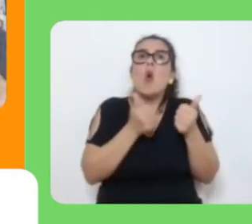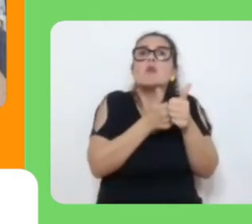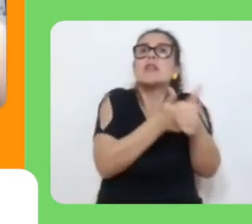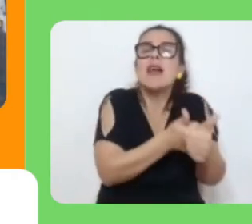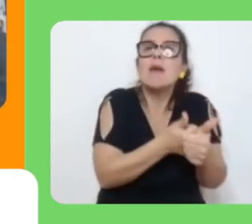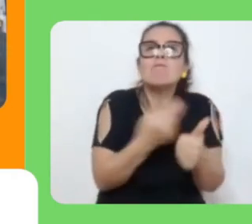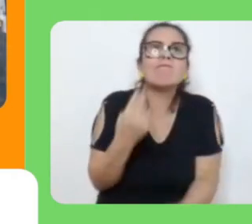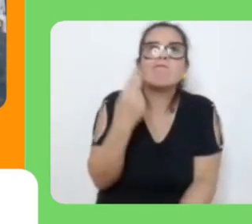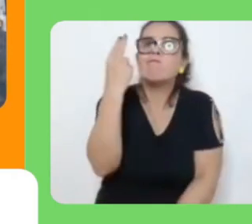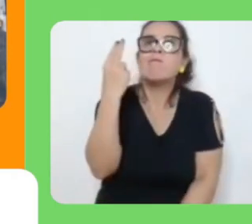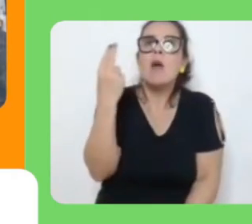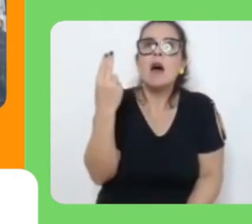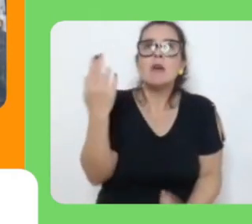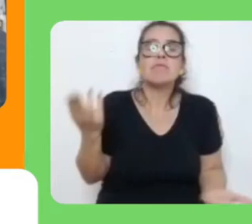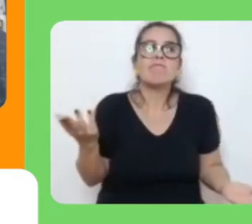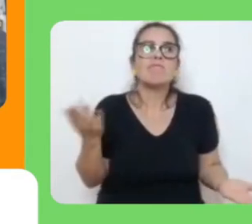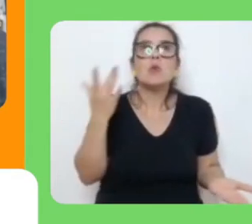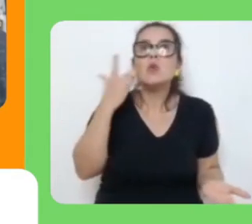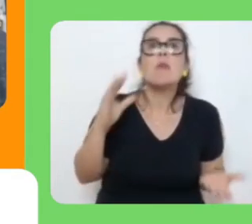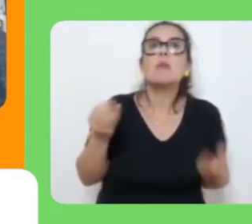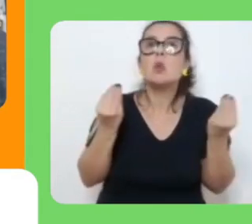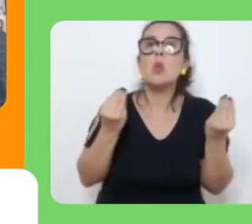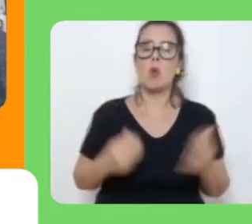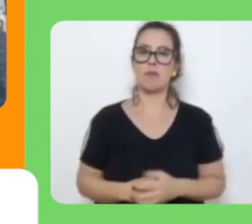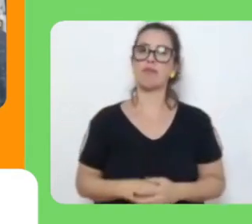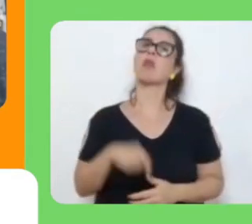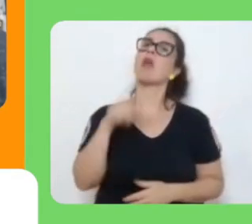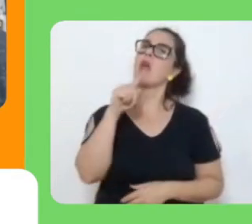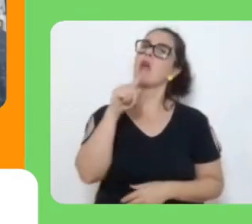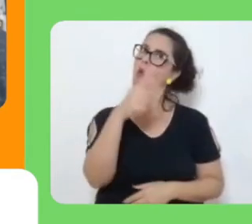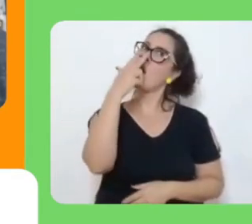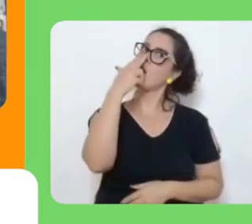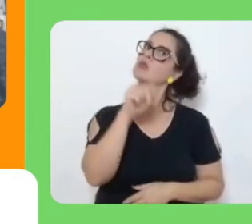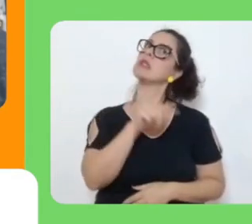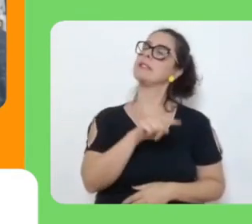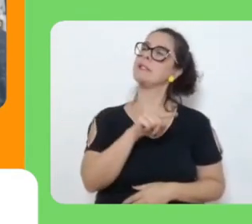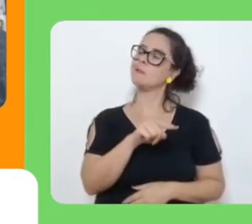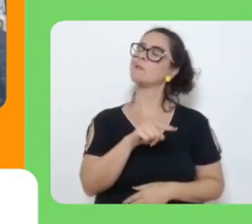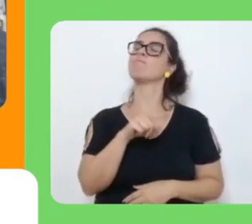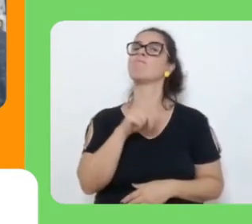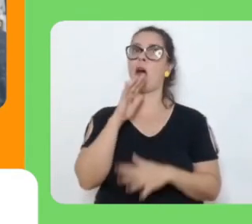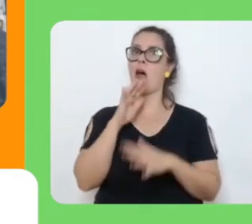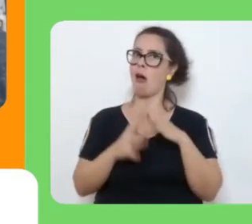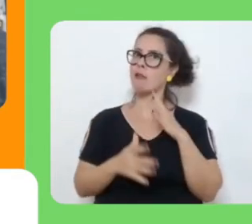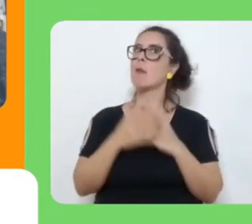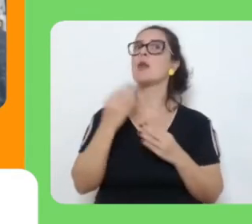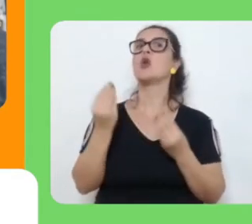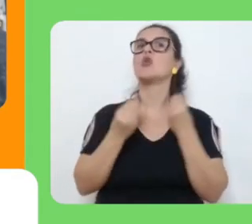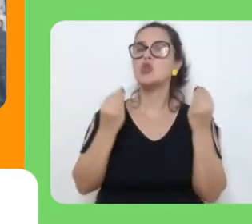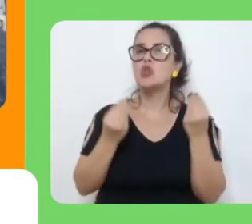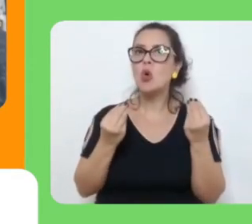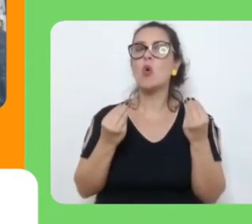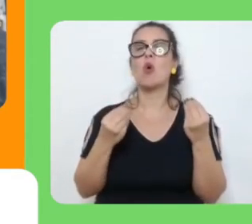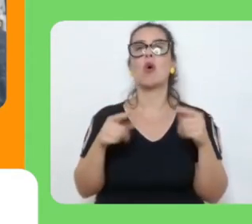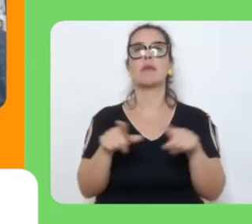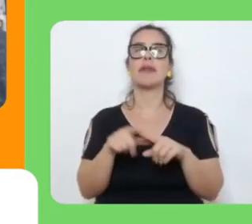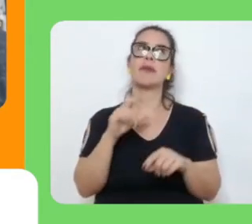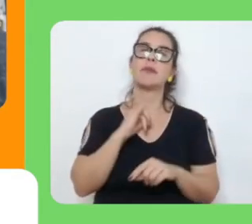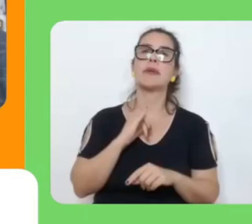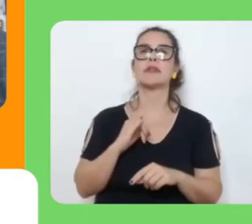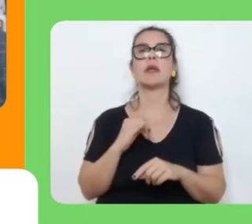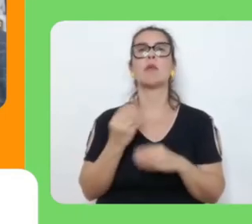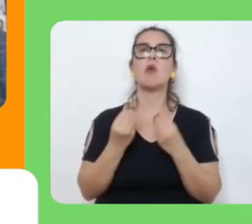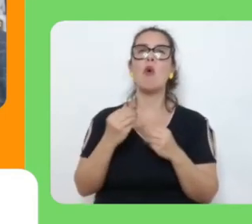próximo, né? Então, eu acho que isso daí facilitou muito a questão de indexação, de você subir o próprio trailer, de